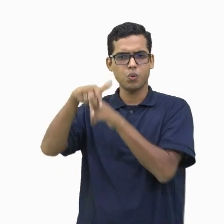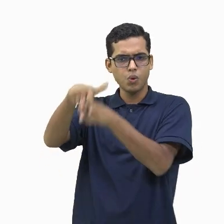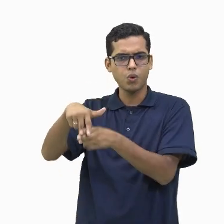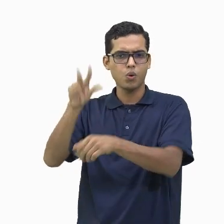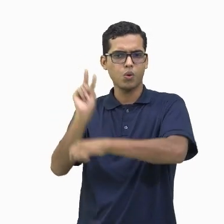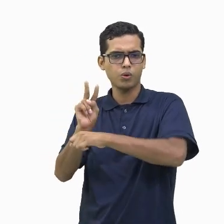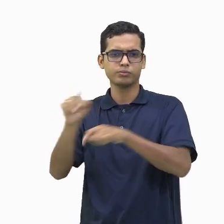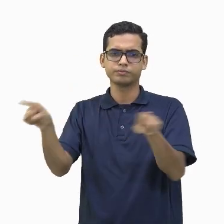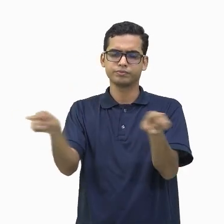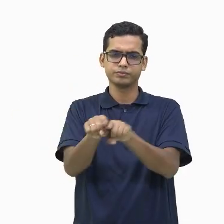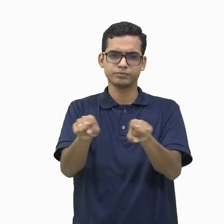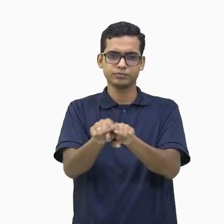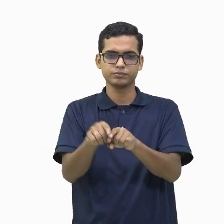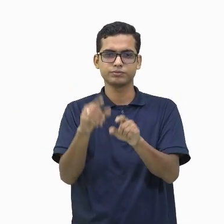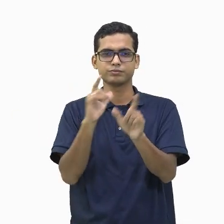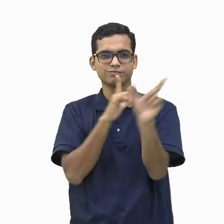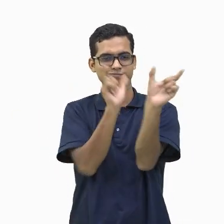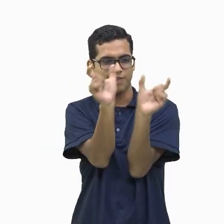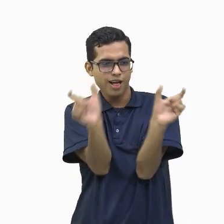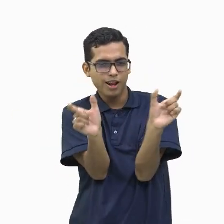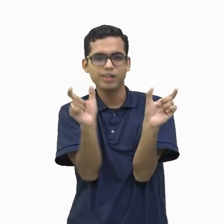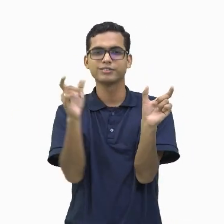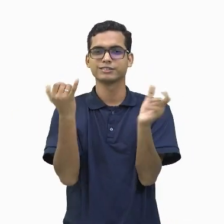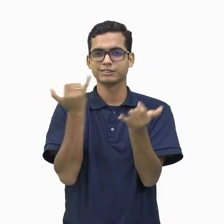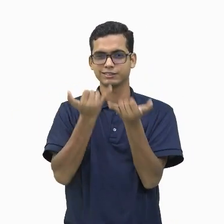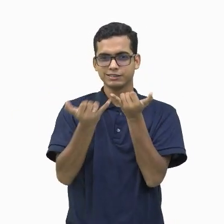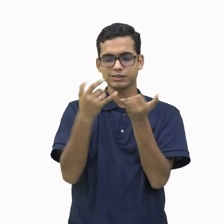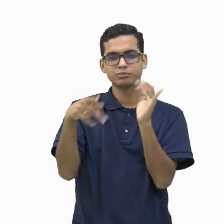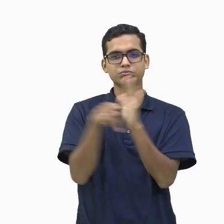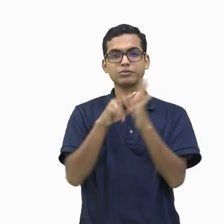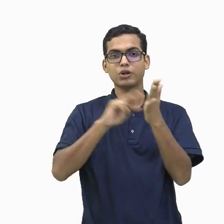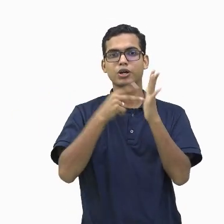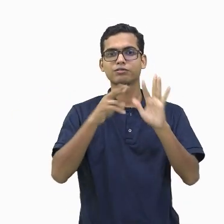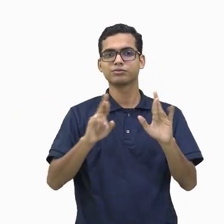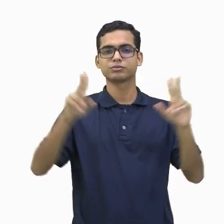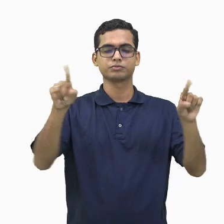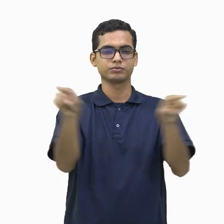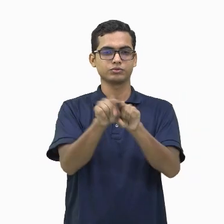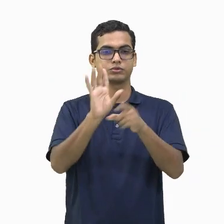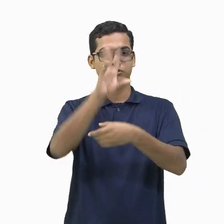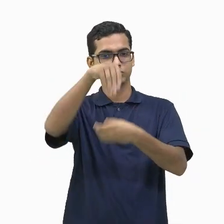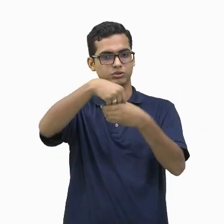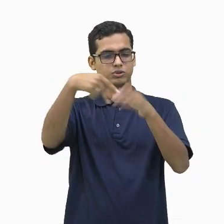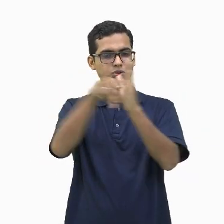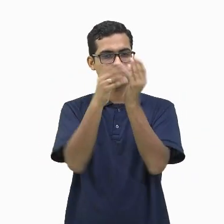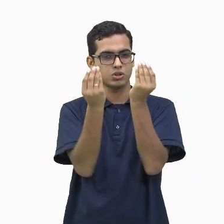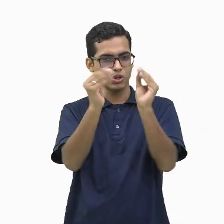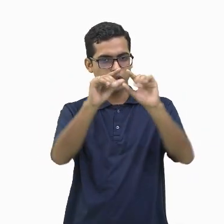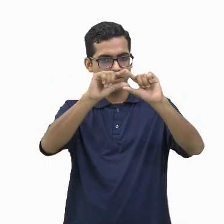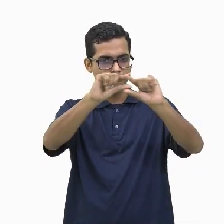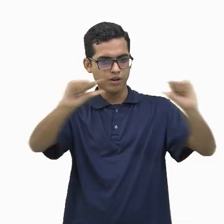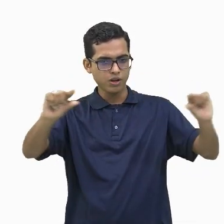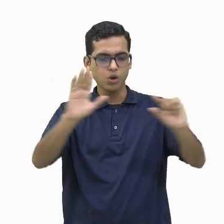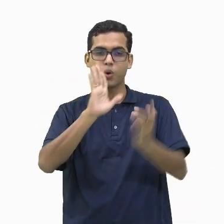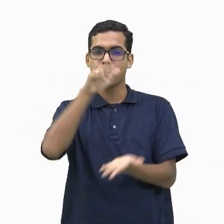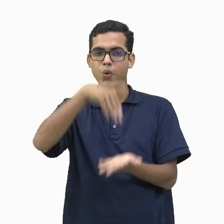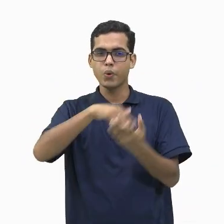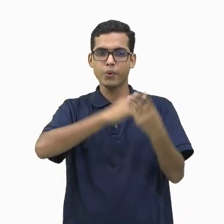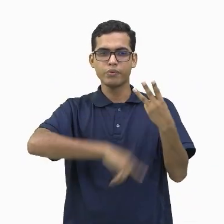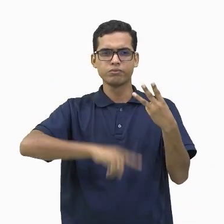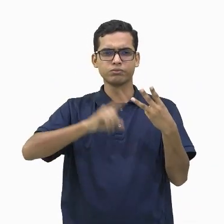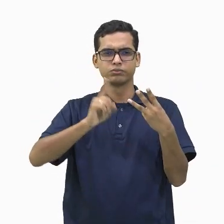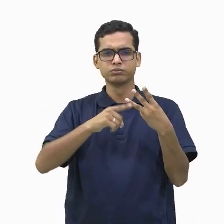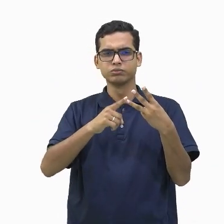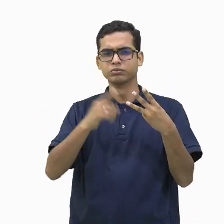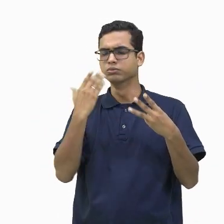coisas distintas, mas que estão intencionalmente na mesma frase. Exemplo de paronomásia. E por fim, os